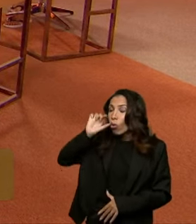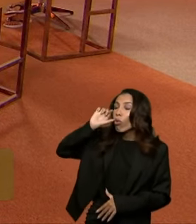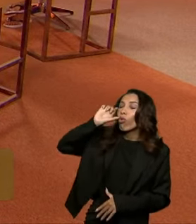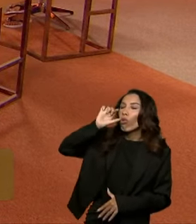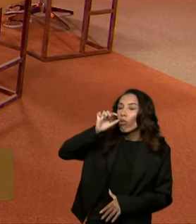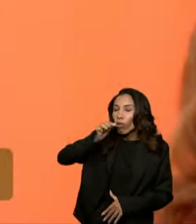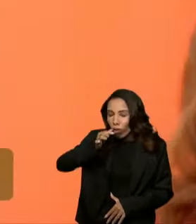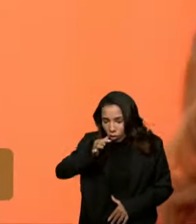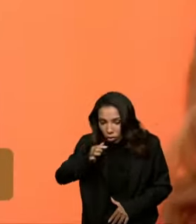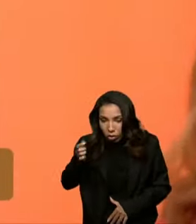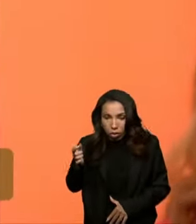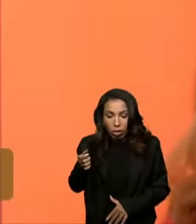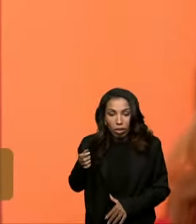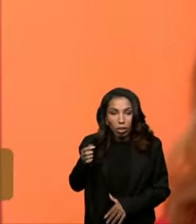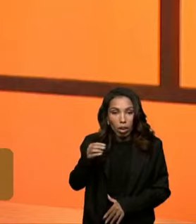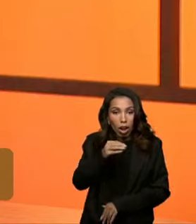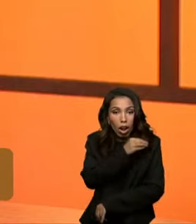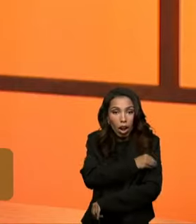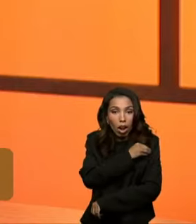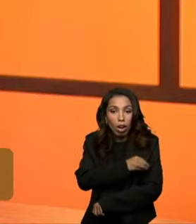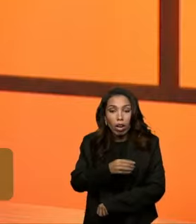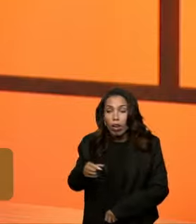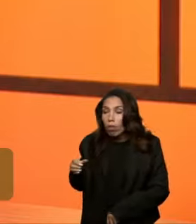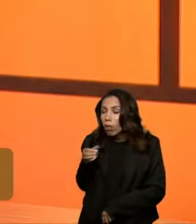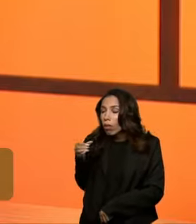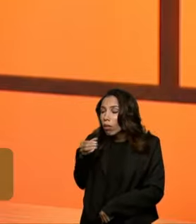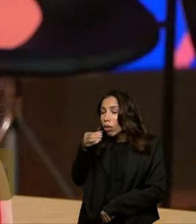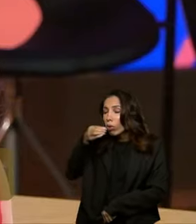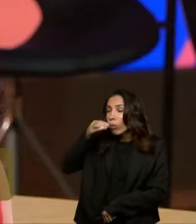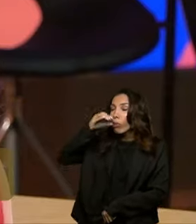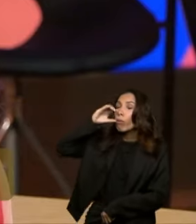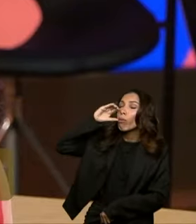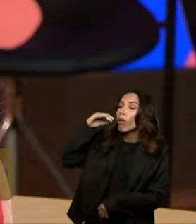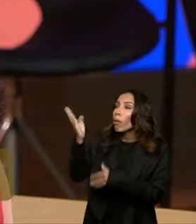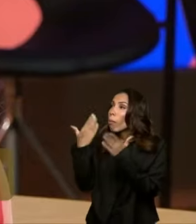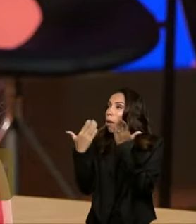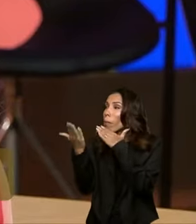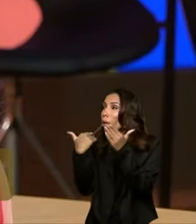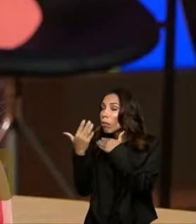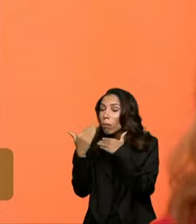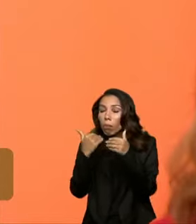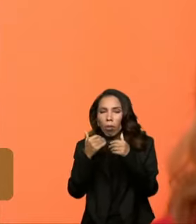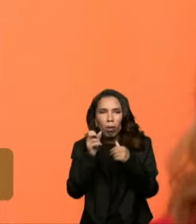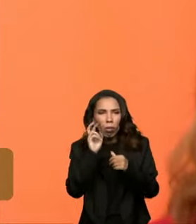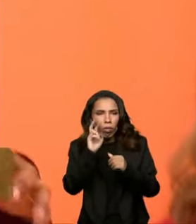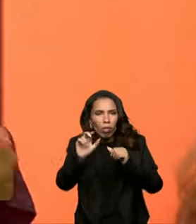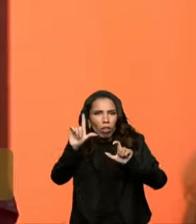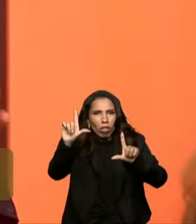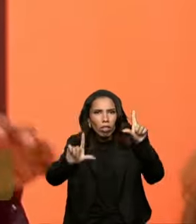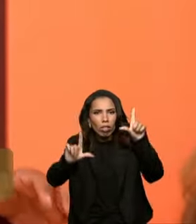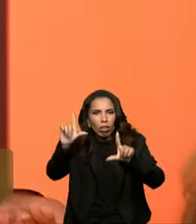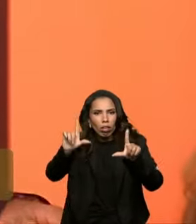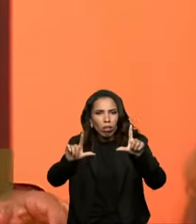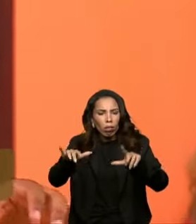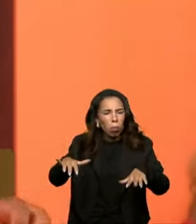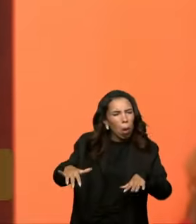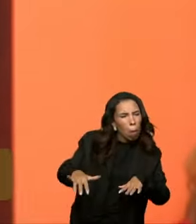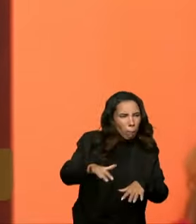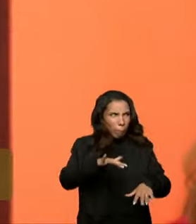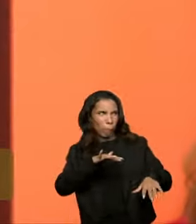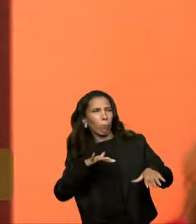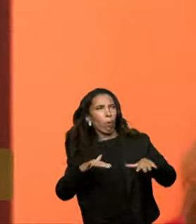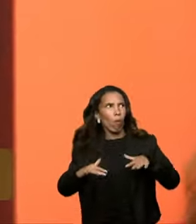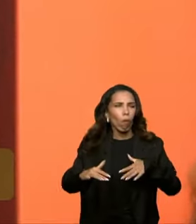Meu compadre lá, tava tomando saquê, vem, pam, batendo papo, vendo na TV. Aí deu-lhe aquela